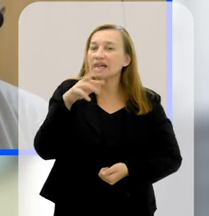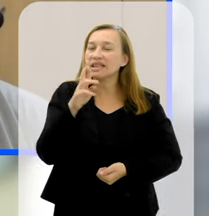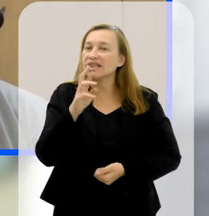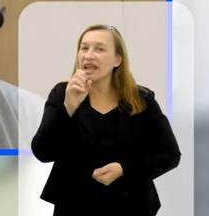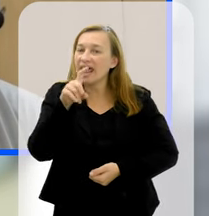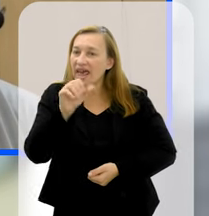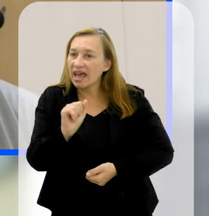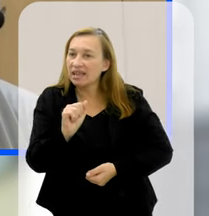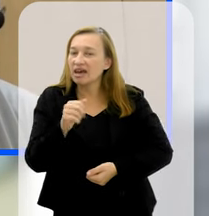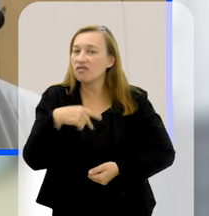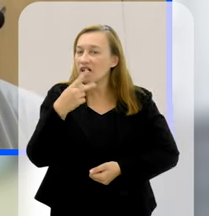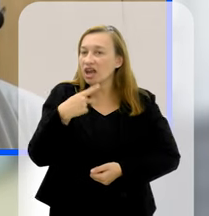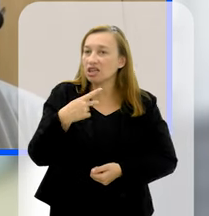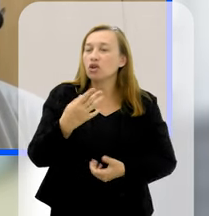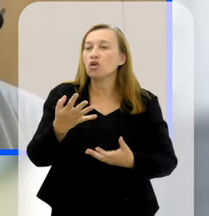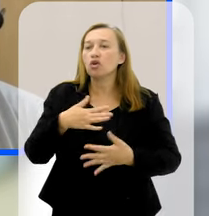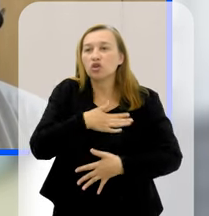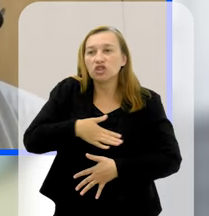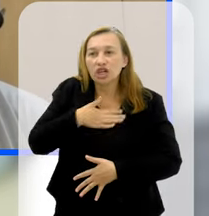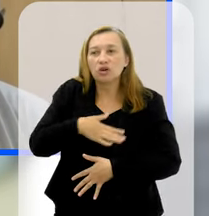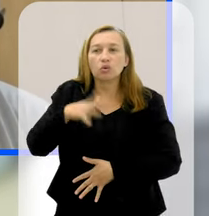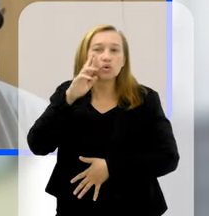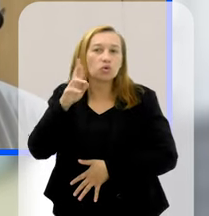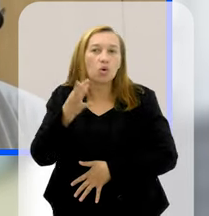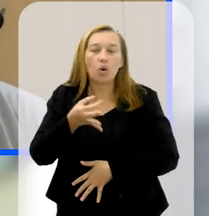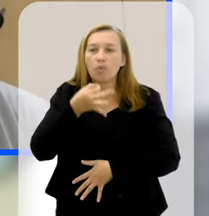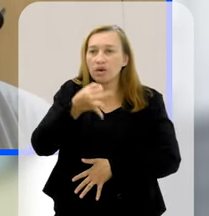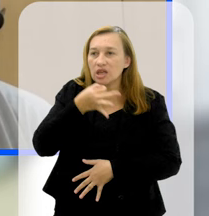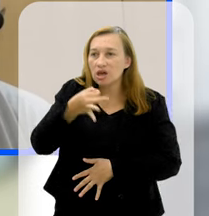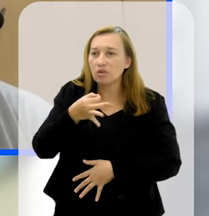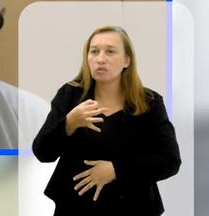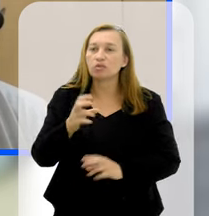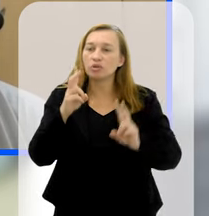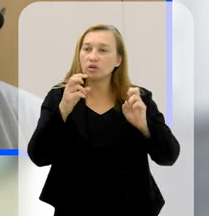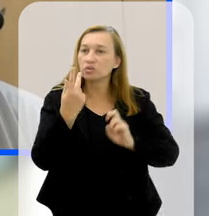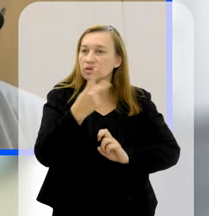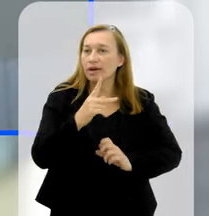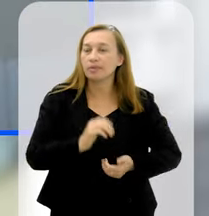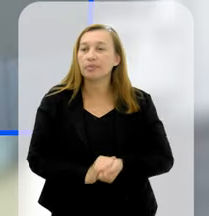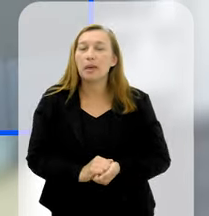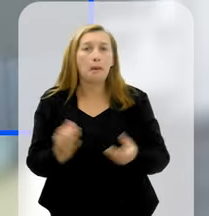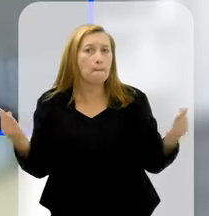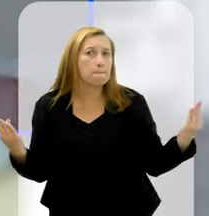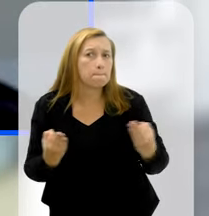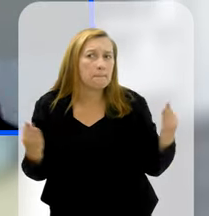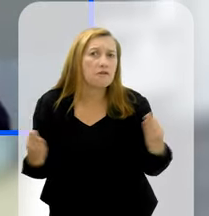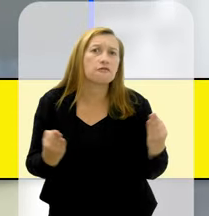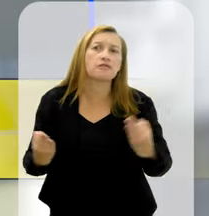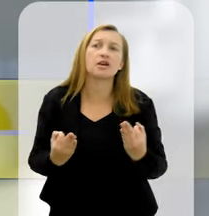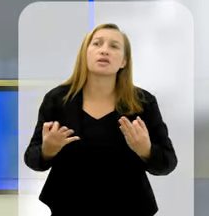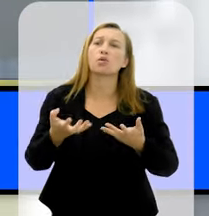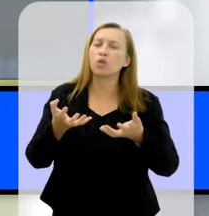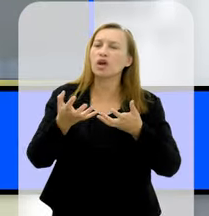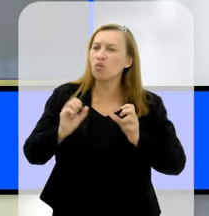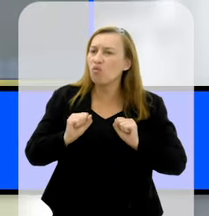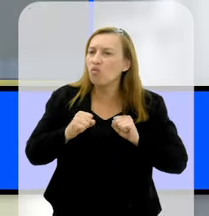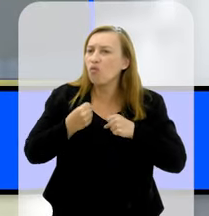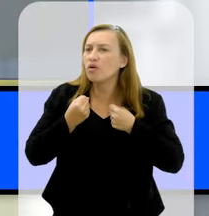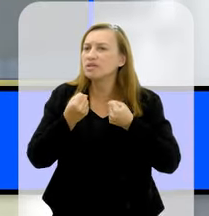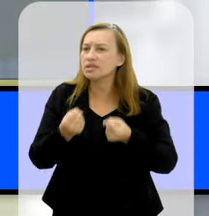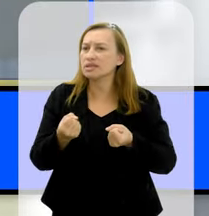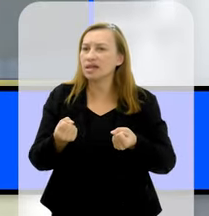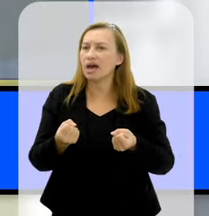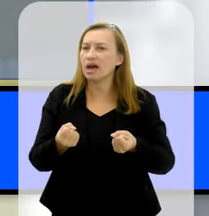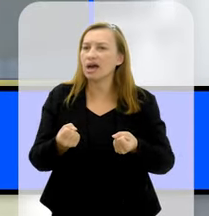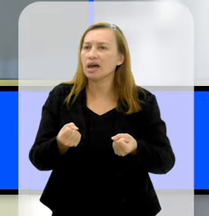Andréa Pachá estava falando, né? E eu gostaria que o senhor desse a sua opinião sobre o que ela estava falando. Não, é perfeito. Eu quero